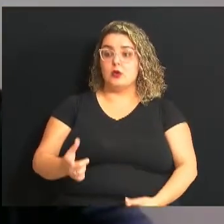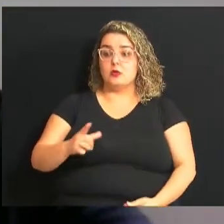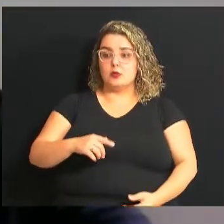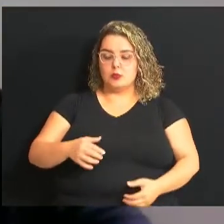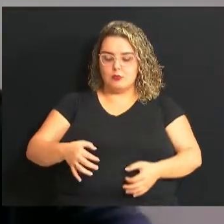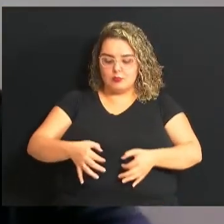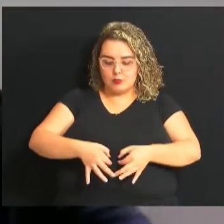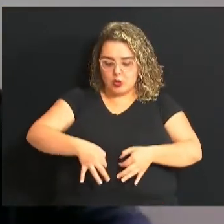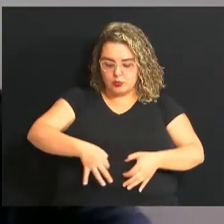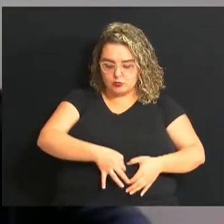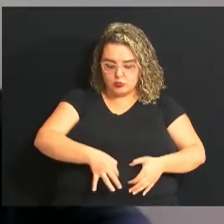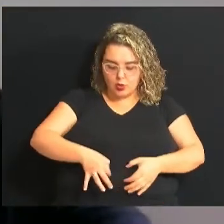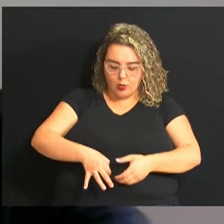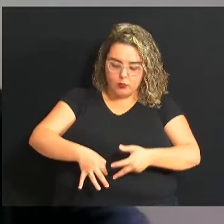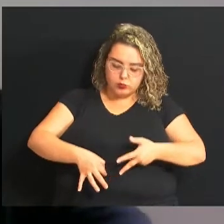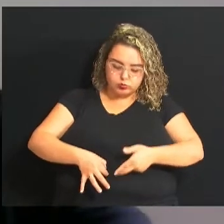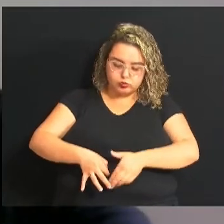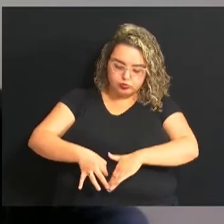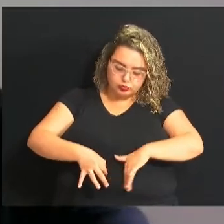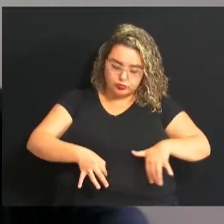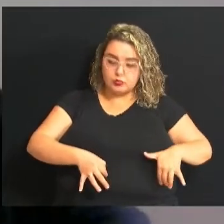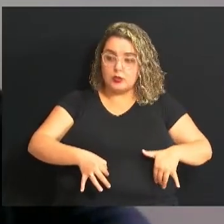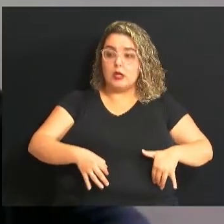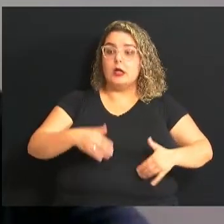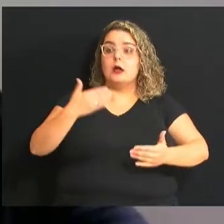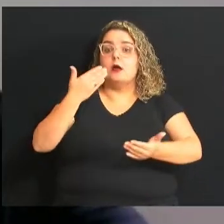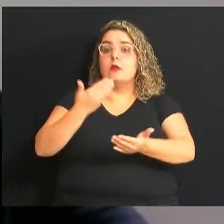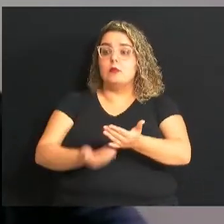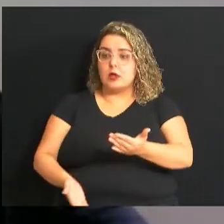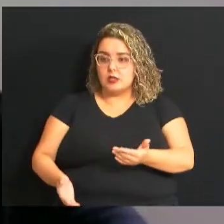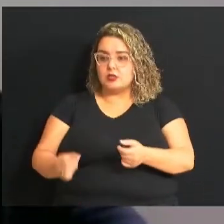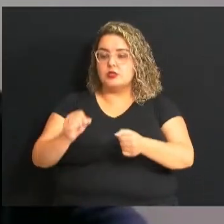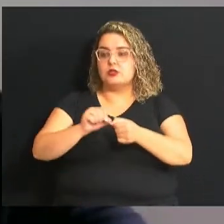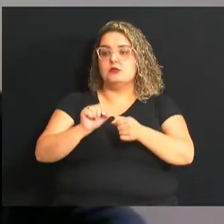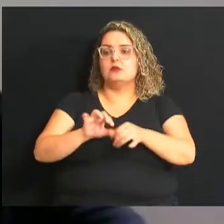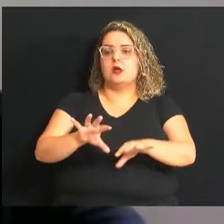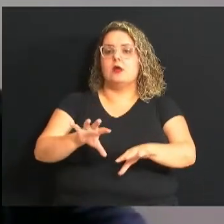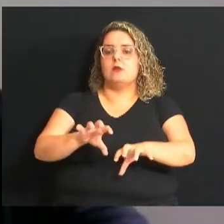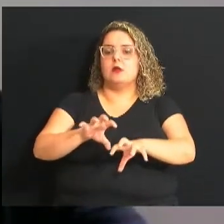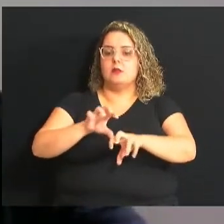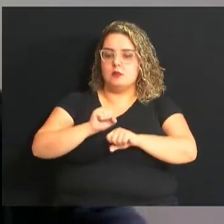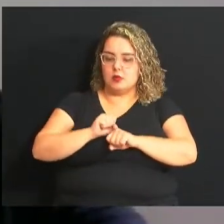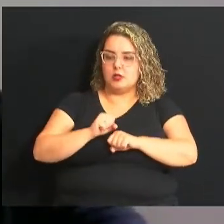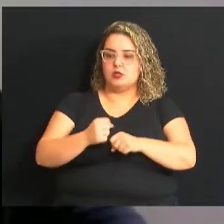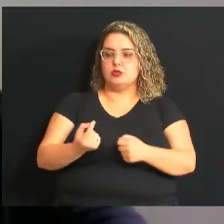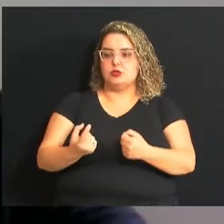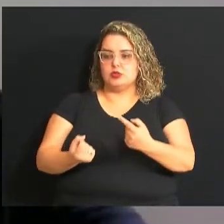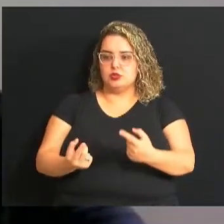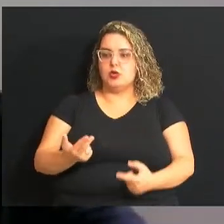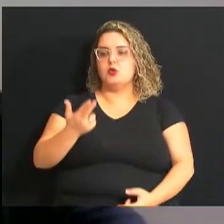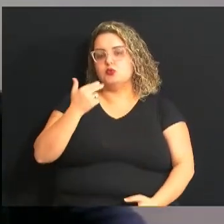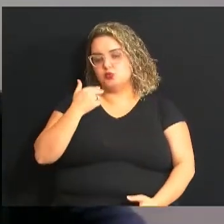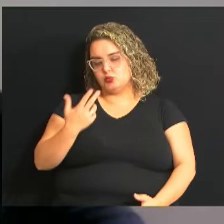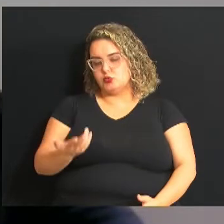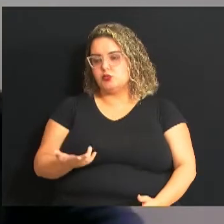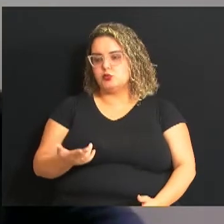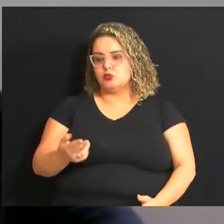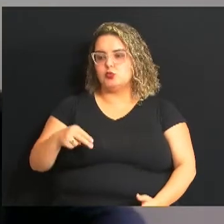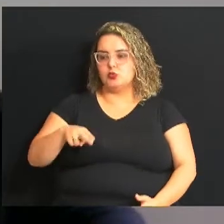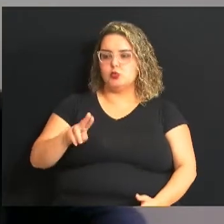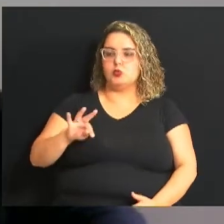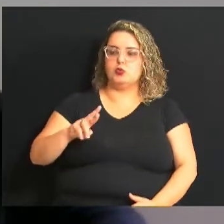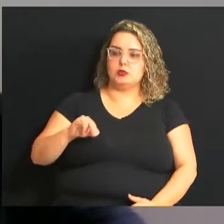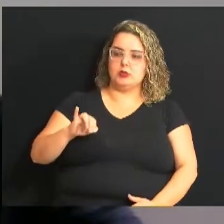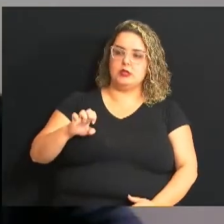intestino, então ela perde aquela parte que faz a absorção de alguns nutrientes. Então, no caso, o interessante seria